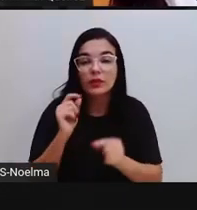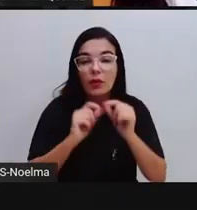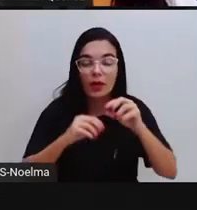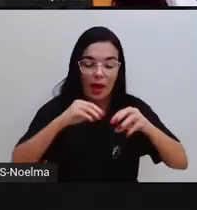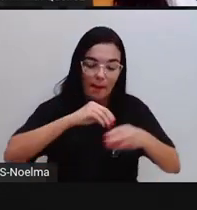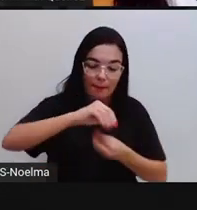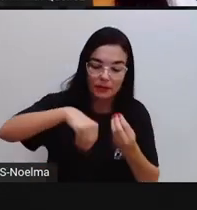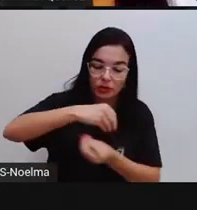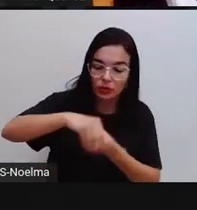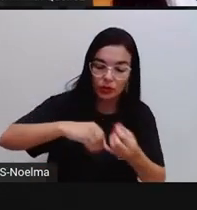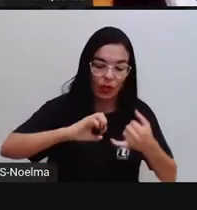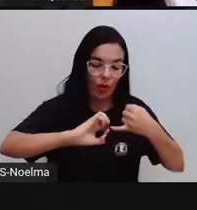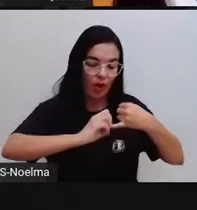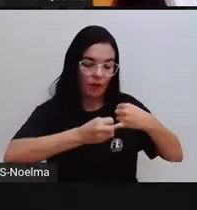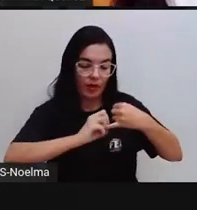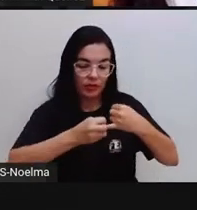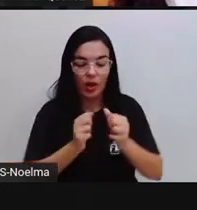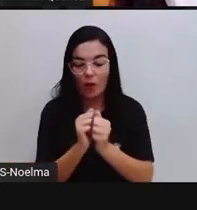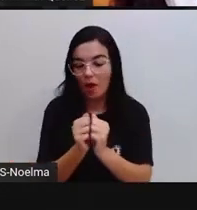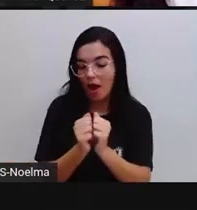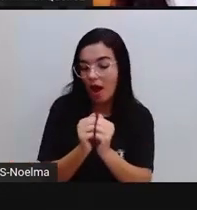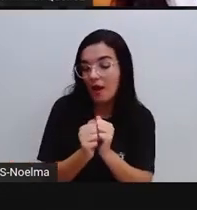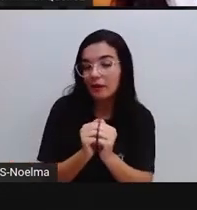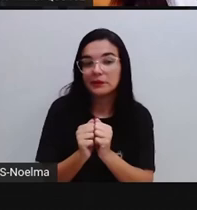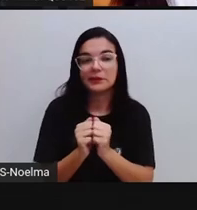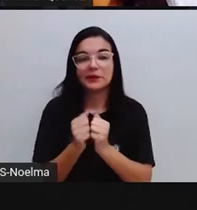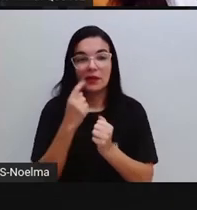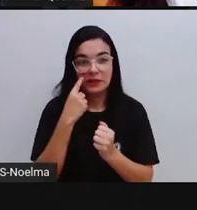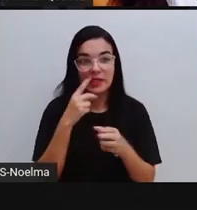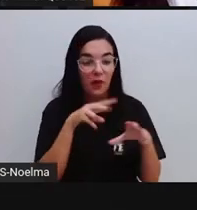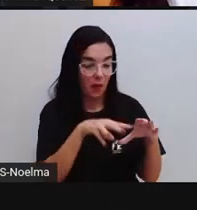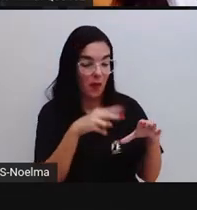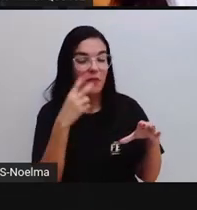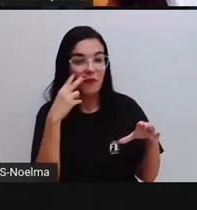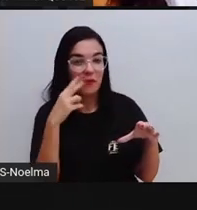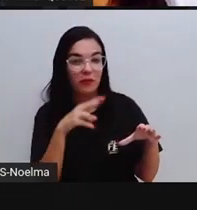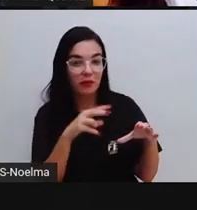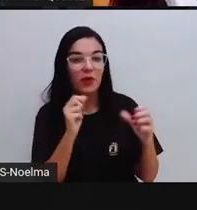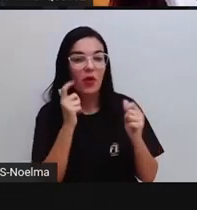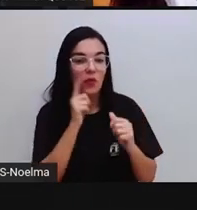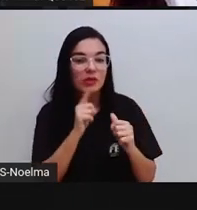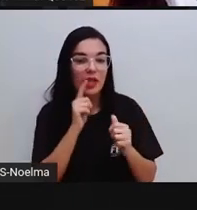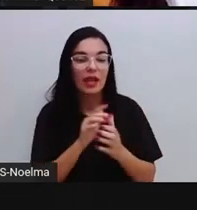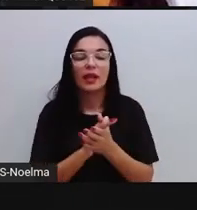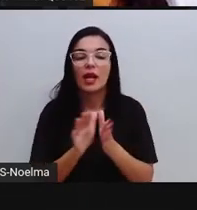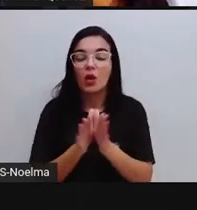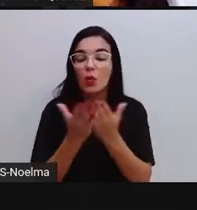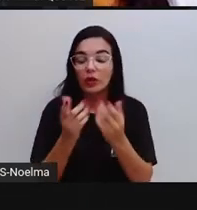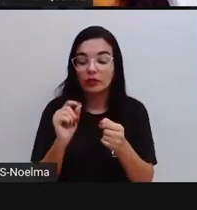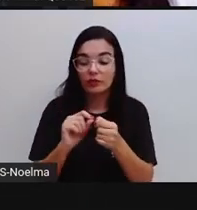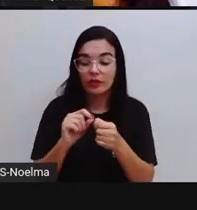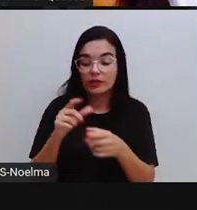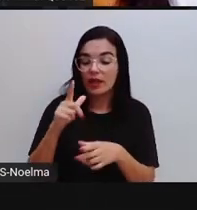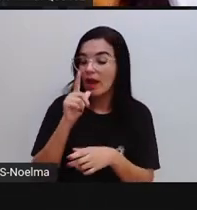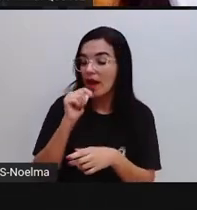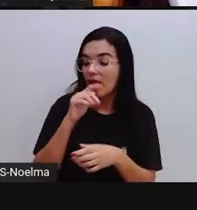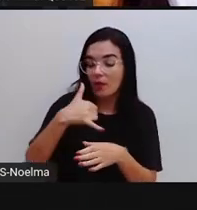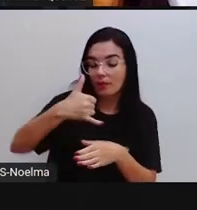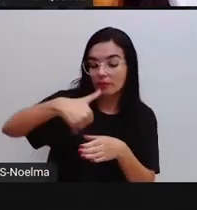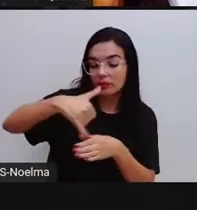lá o arroz e o feijão, quando a gente misturou a água e o óleo, quando a gente